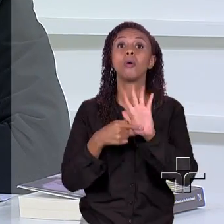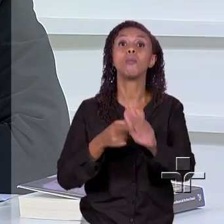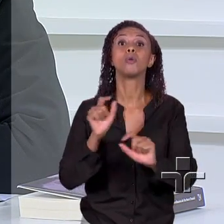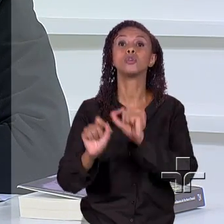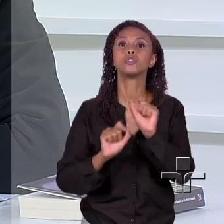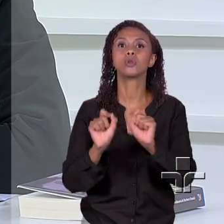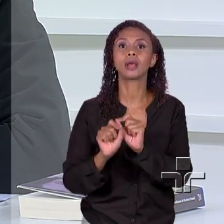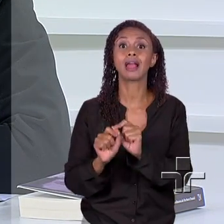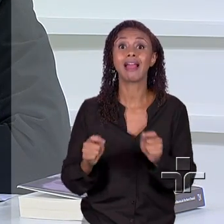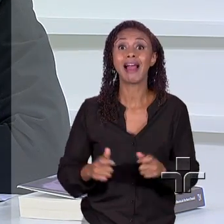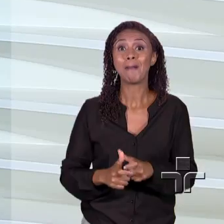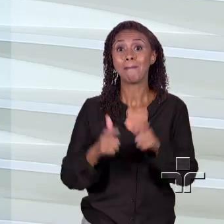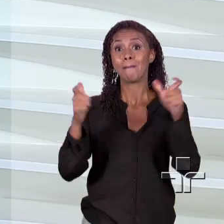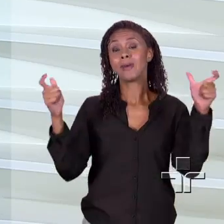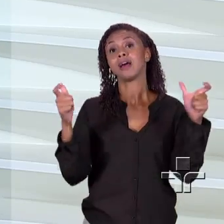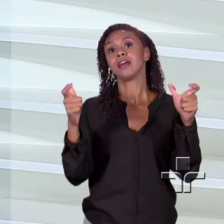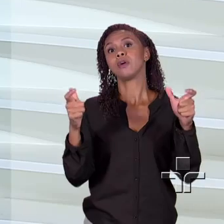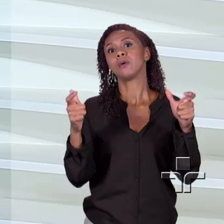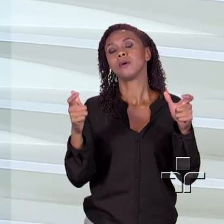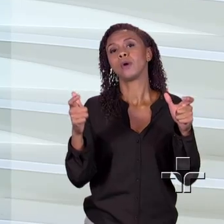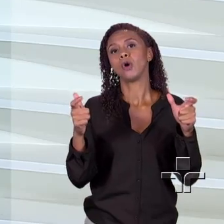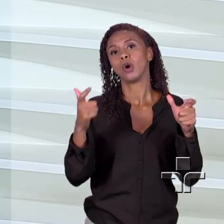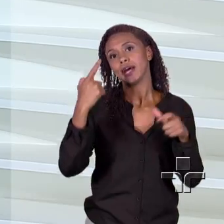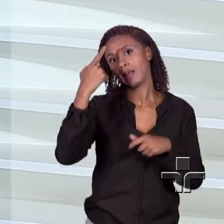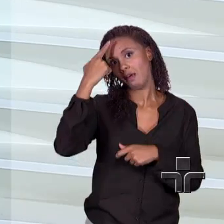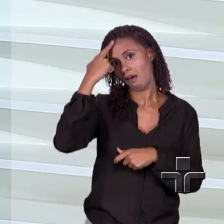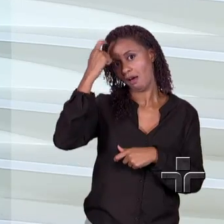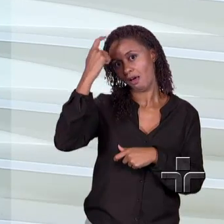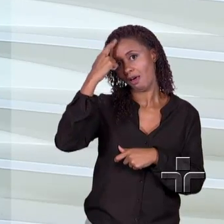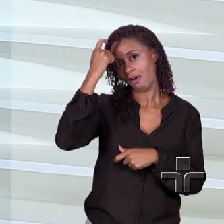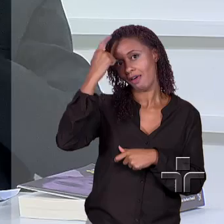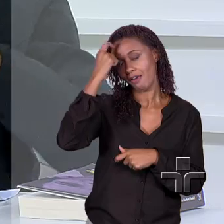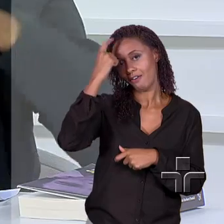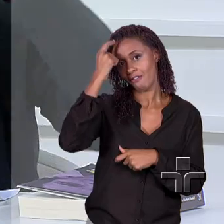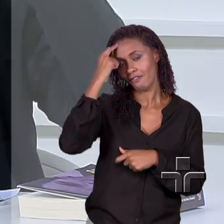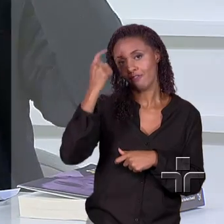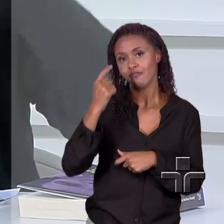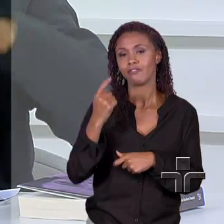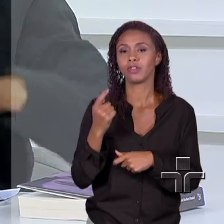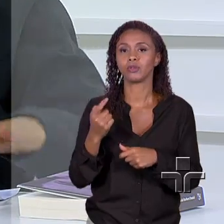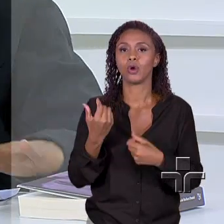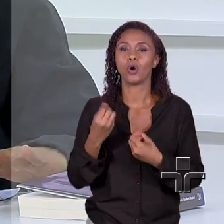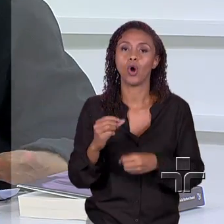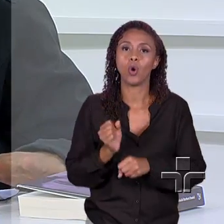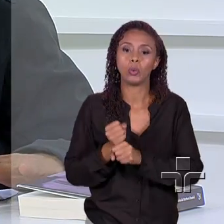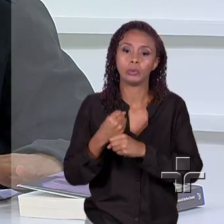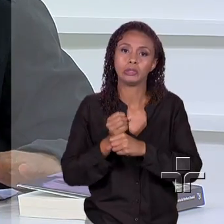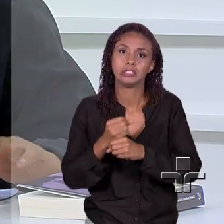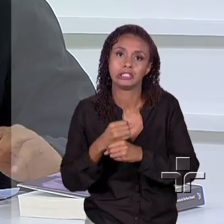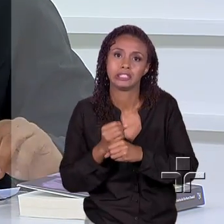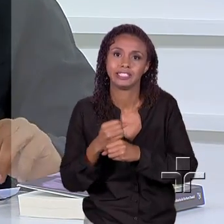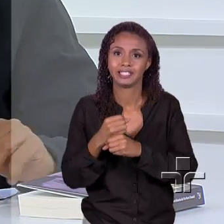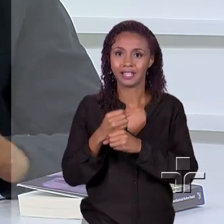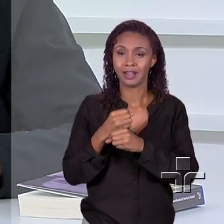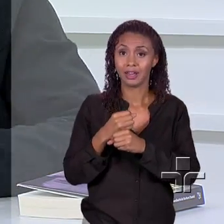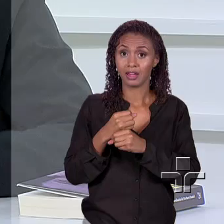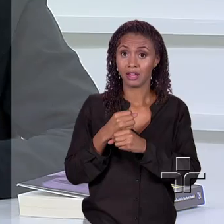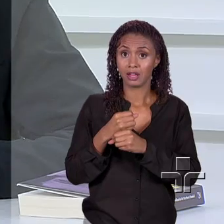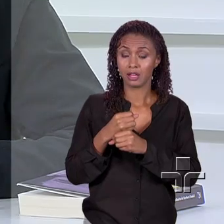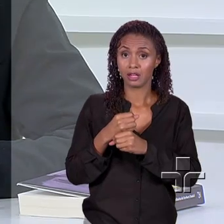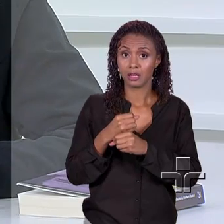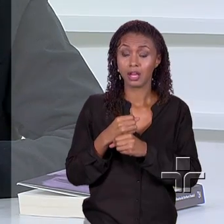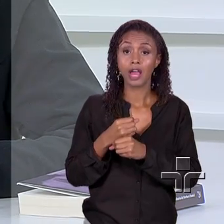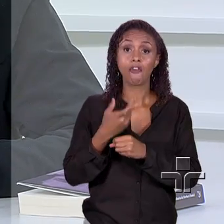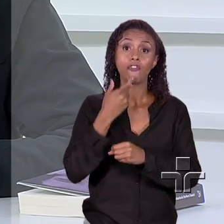a homossexualidade do autor da Mona Lisa e da Última Ceia por achar que isso rebaixaria o autor. Eu me